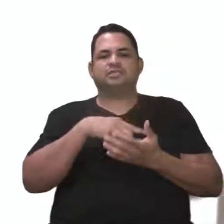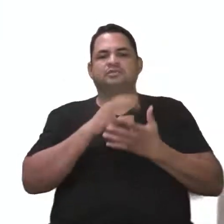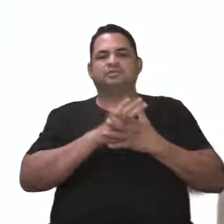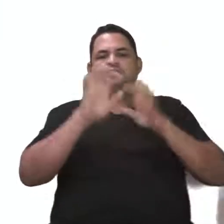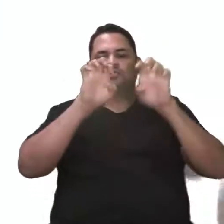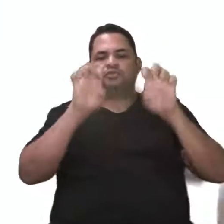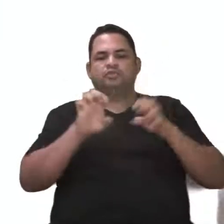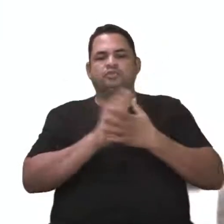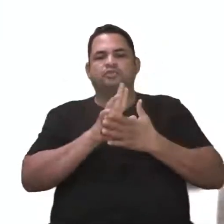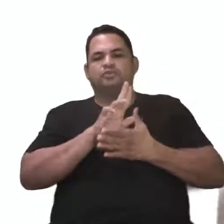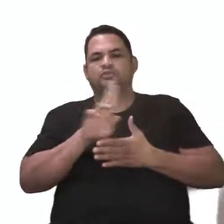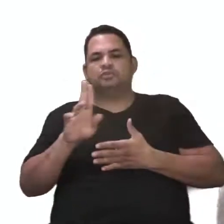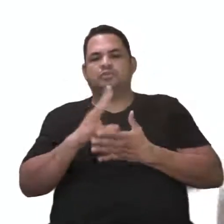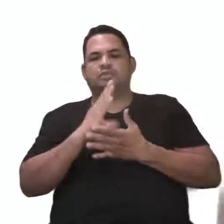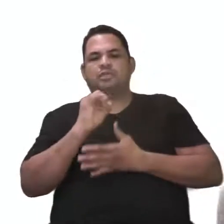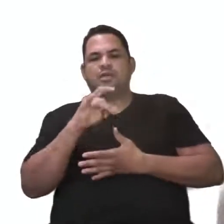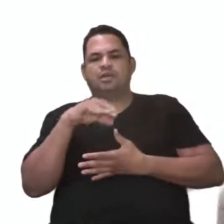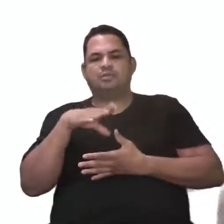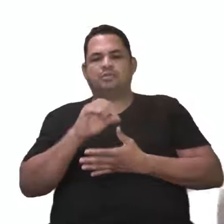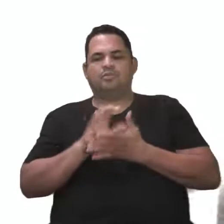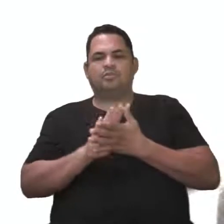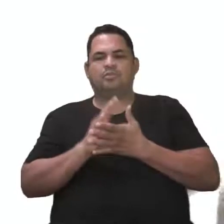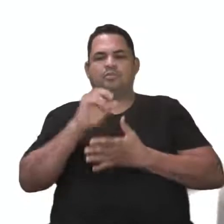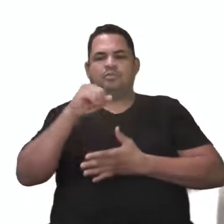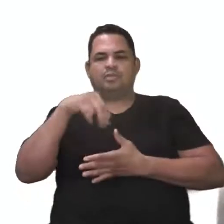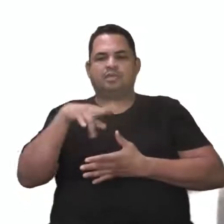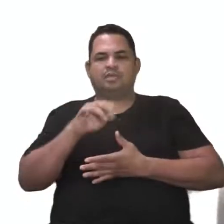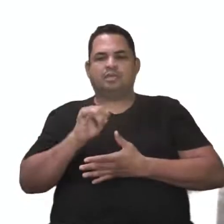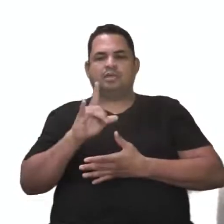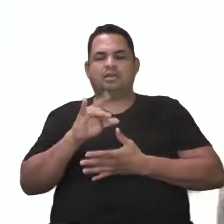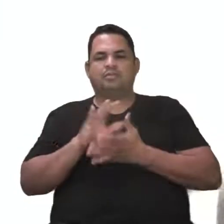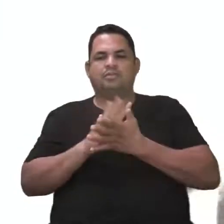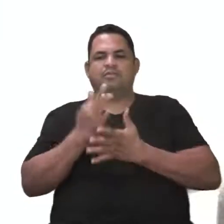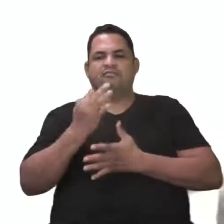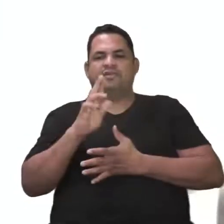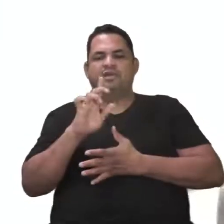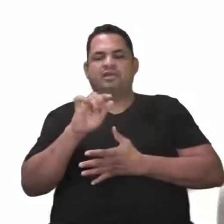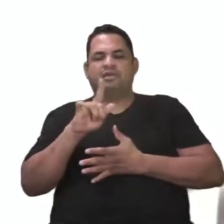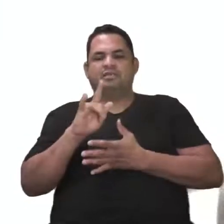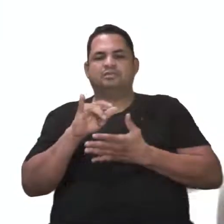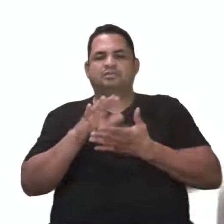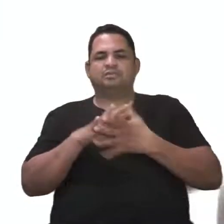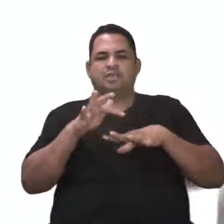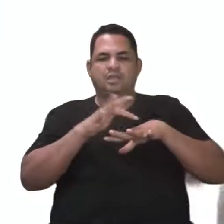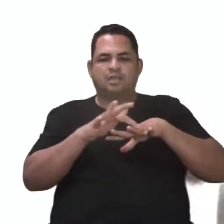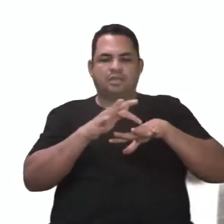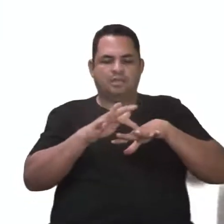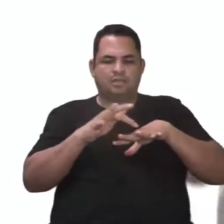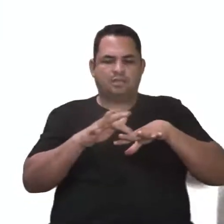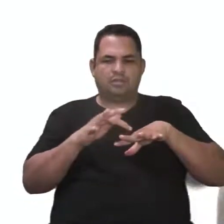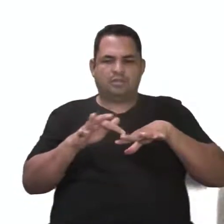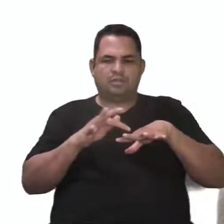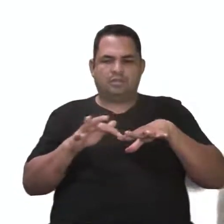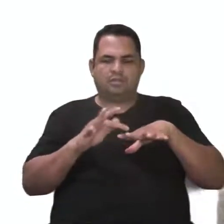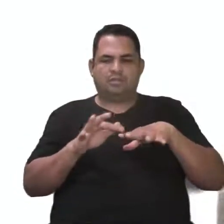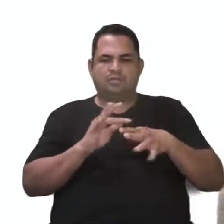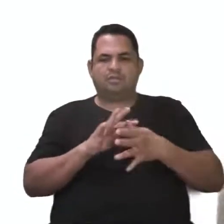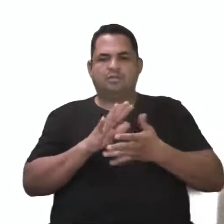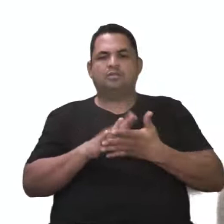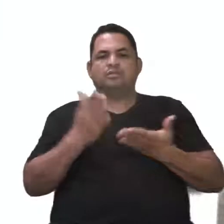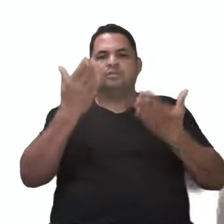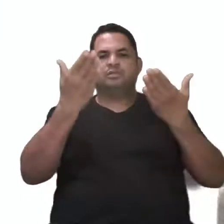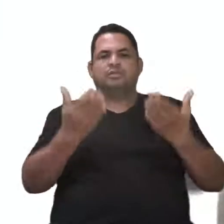nome. Carpo, metacarpo, falanges, no caso, os amarelinhos são as falanges. O carpo, essa